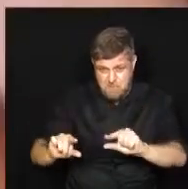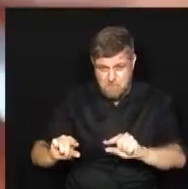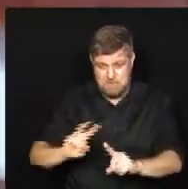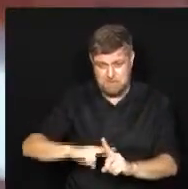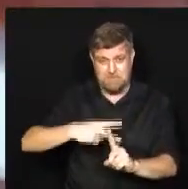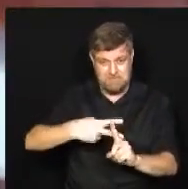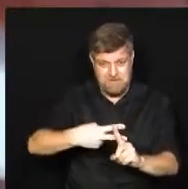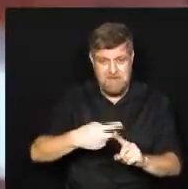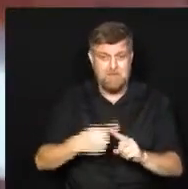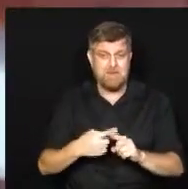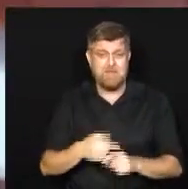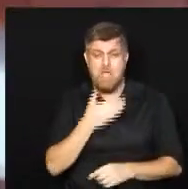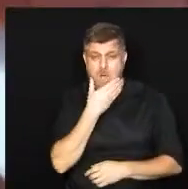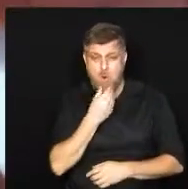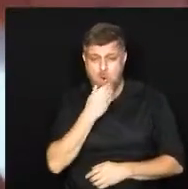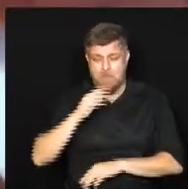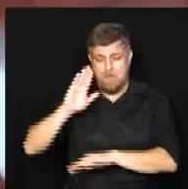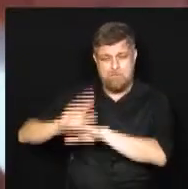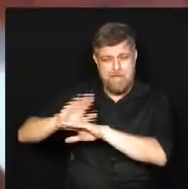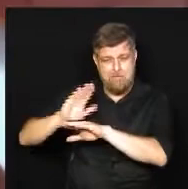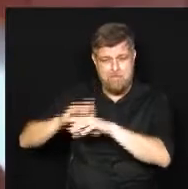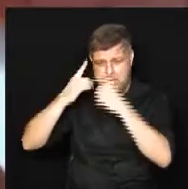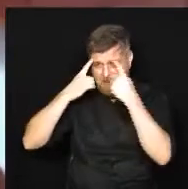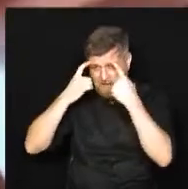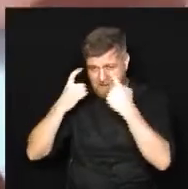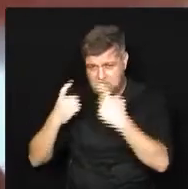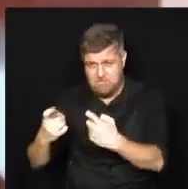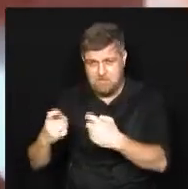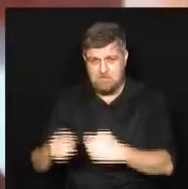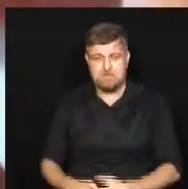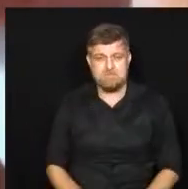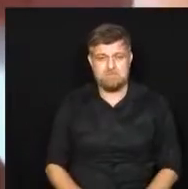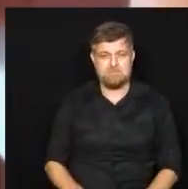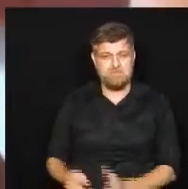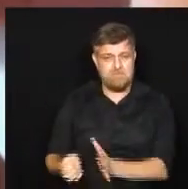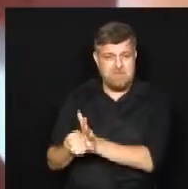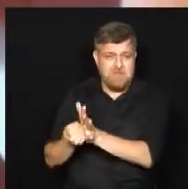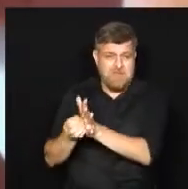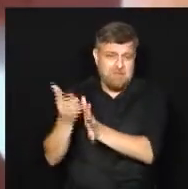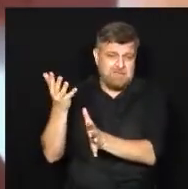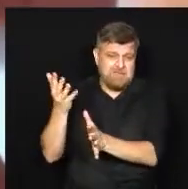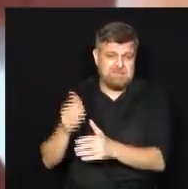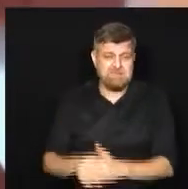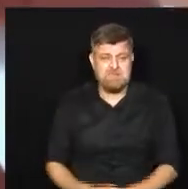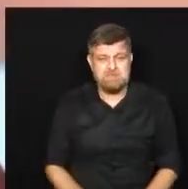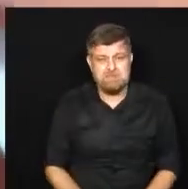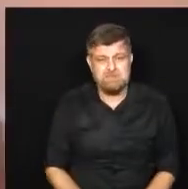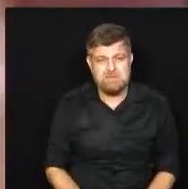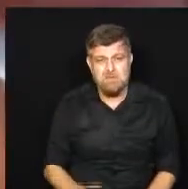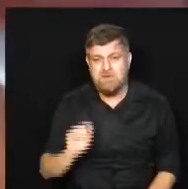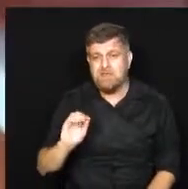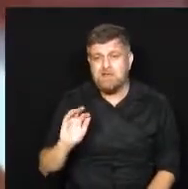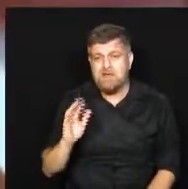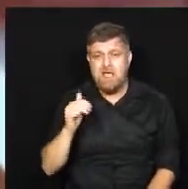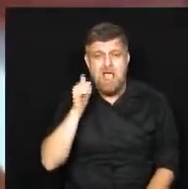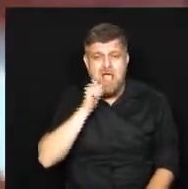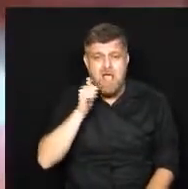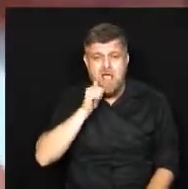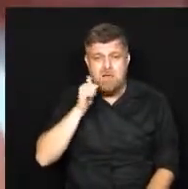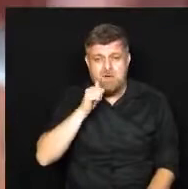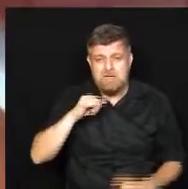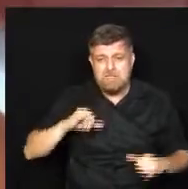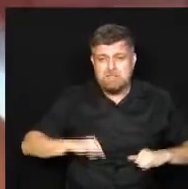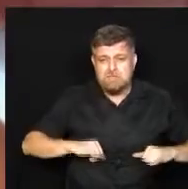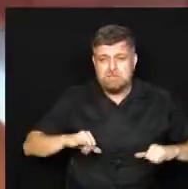muito comum um homem que pratica uma violência, muitas vezes aquela mulher que está em uma situação de